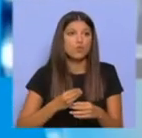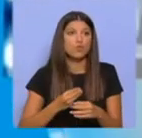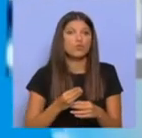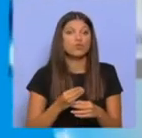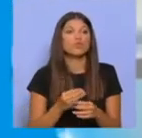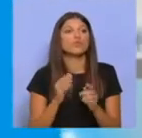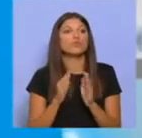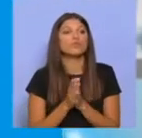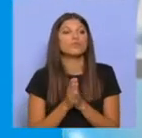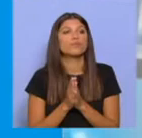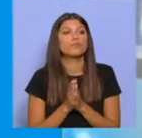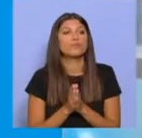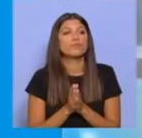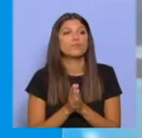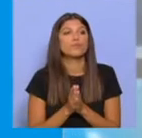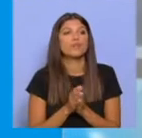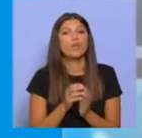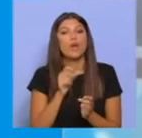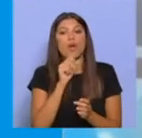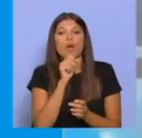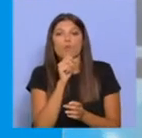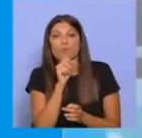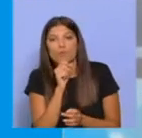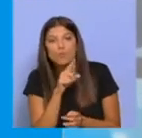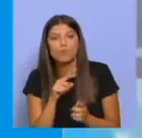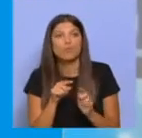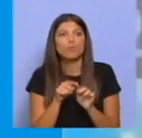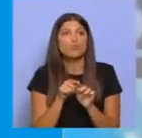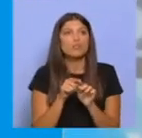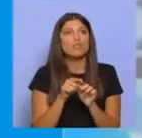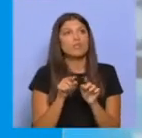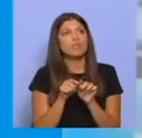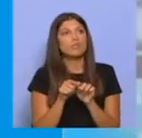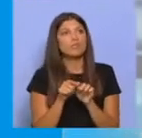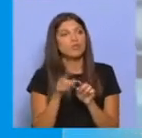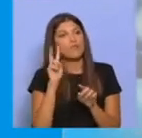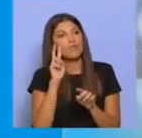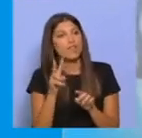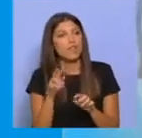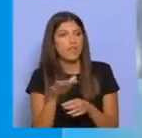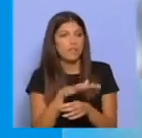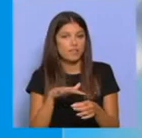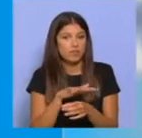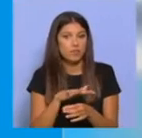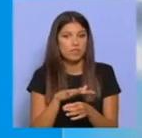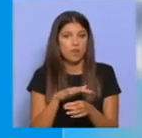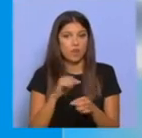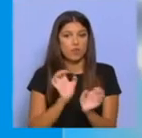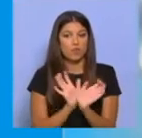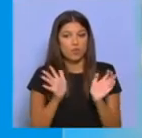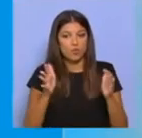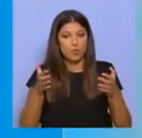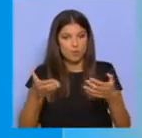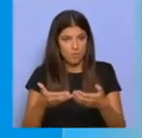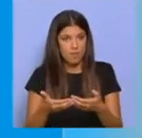ocasiões algo disruptivas na história da humanidade como também grandes oportunidades para mudanças profundas no